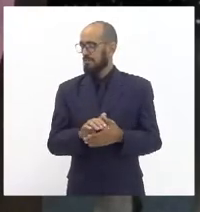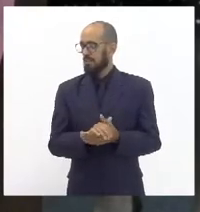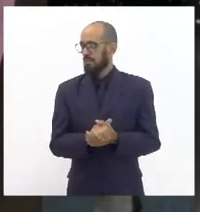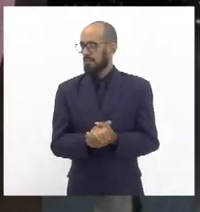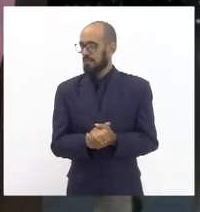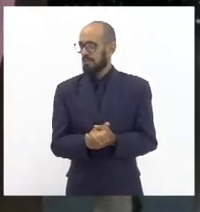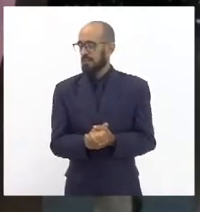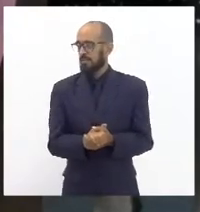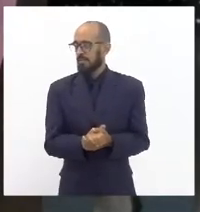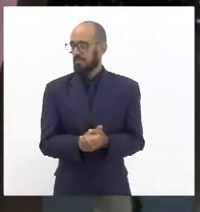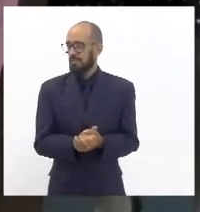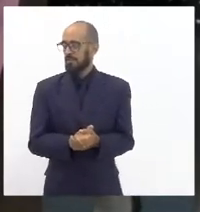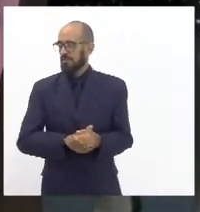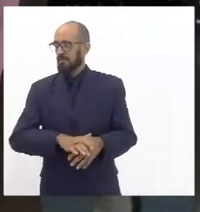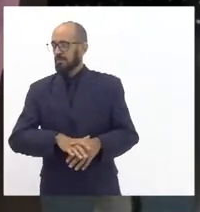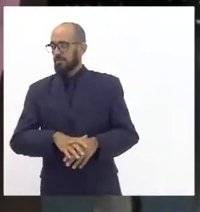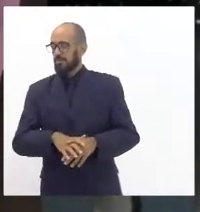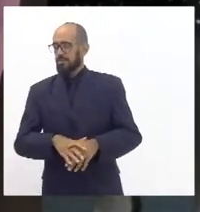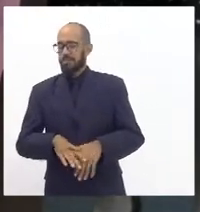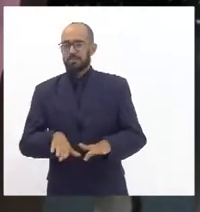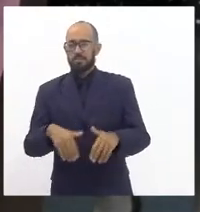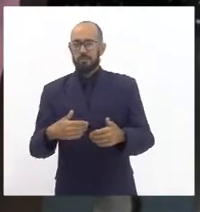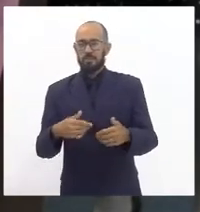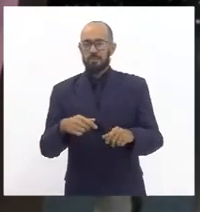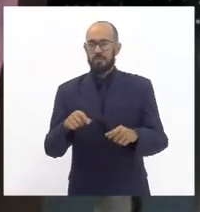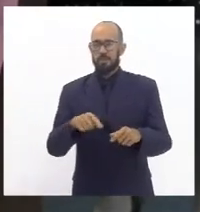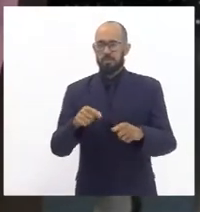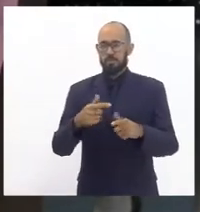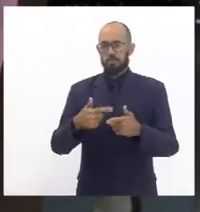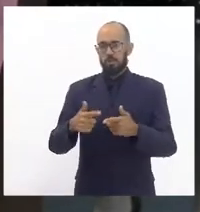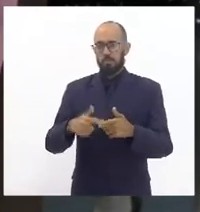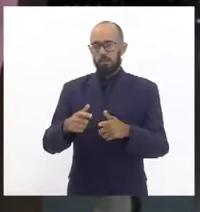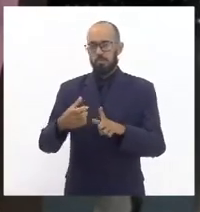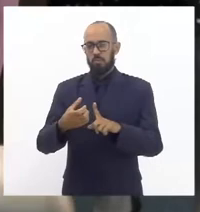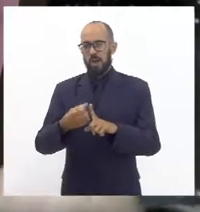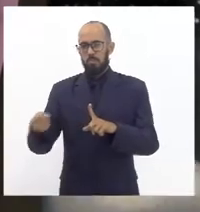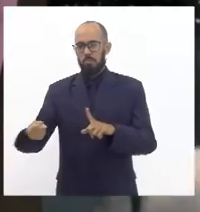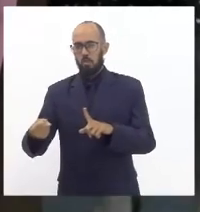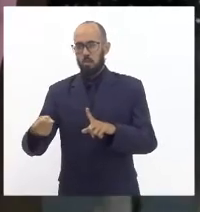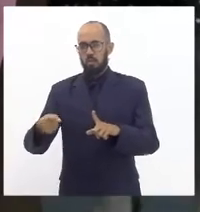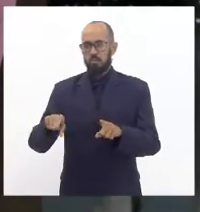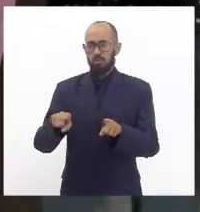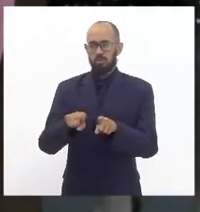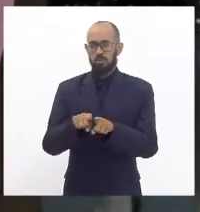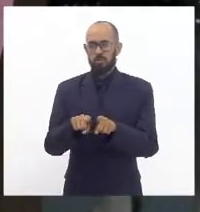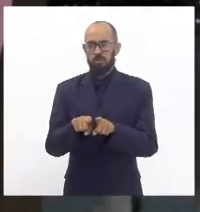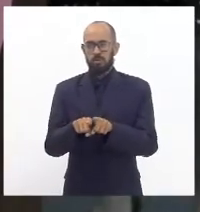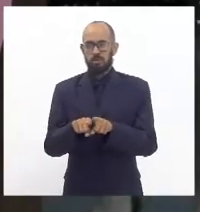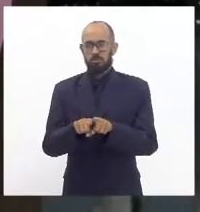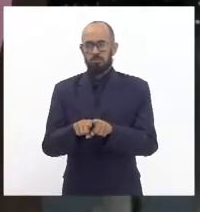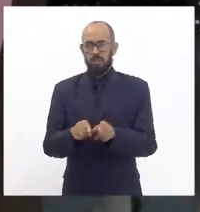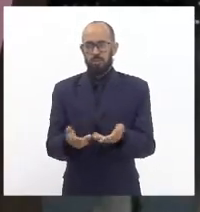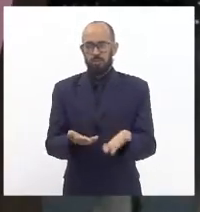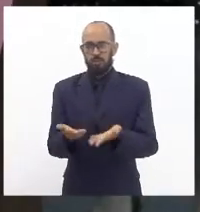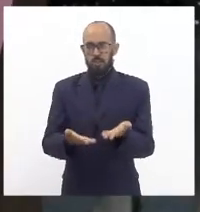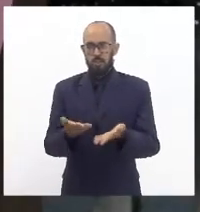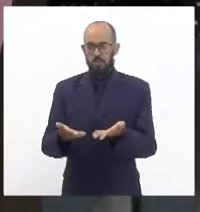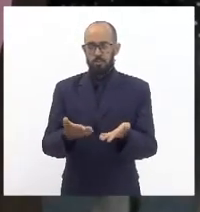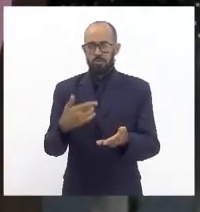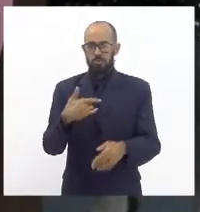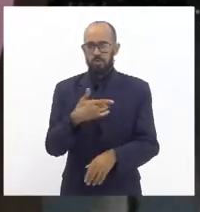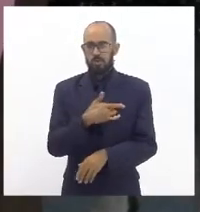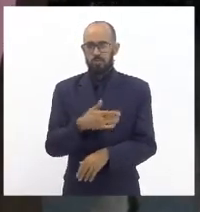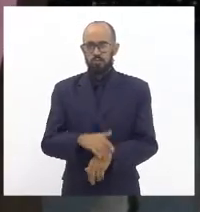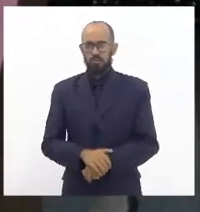questão da violência obstétrica na questão do aborto na questão do seu próprio tratamento de saúde